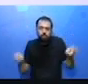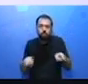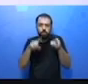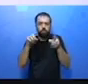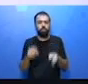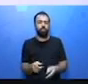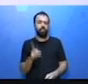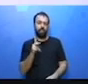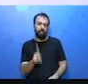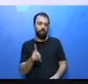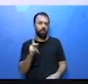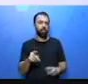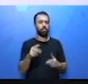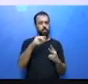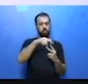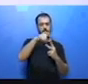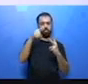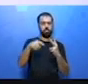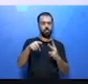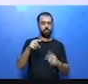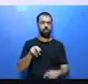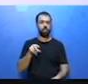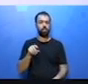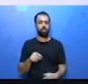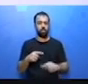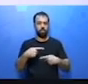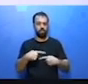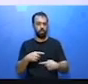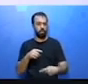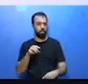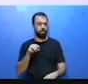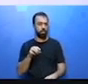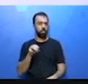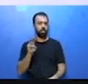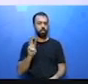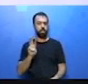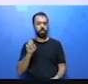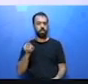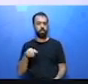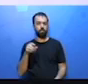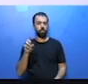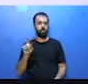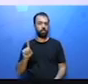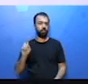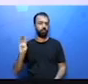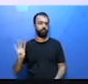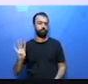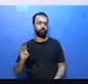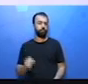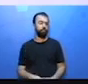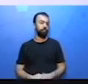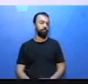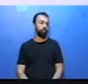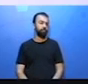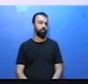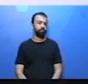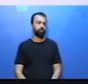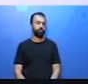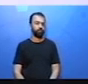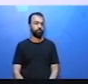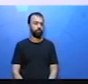o comprimento de uma moeda e dividir pelo diâmetro da moeda, vai dar aproximadamente